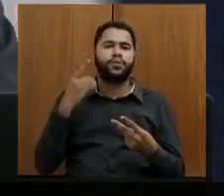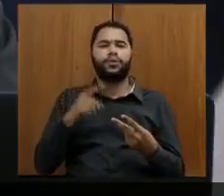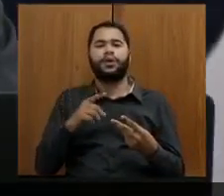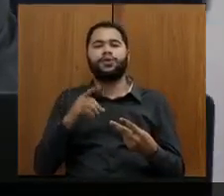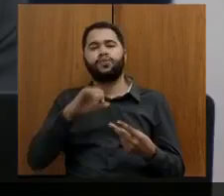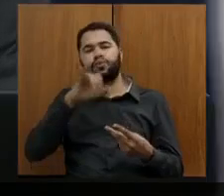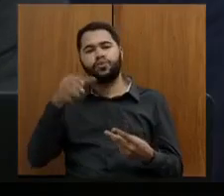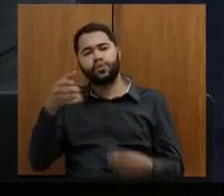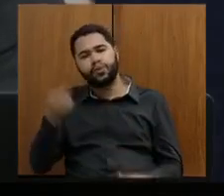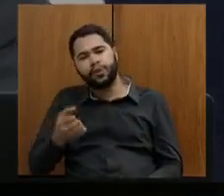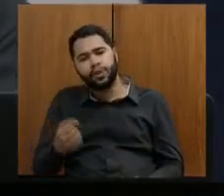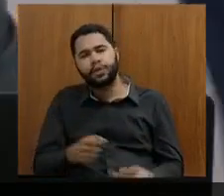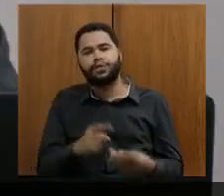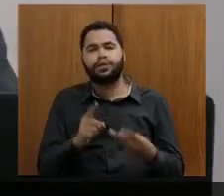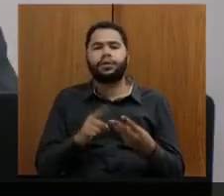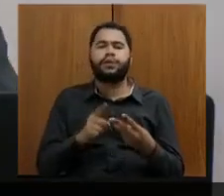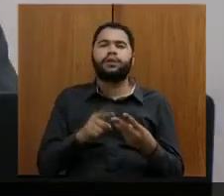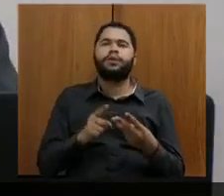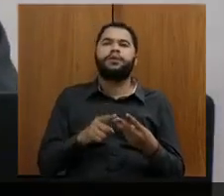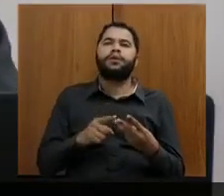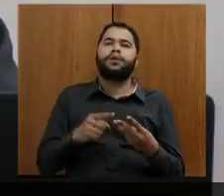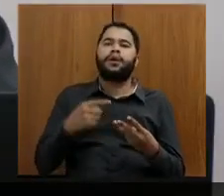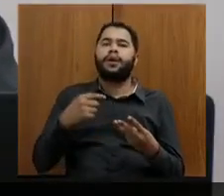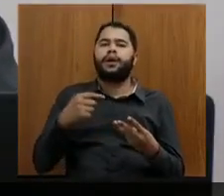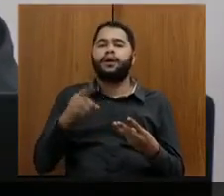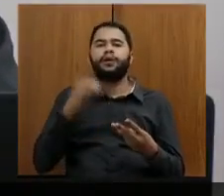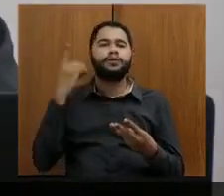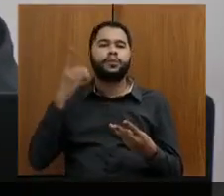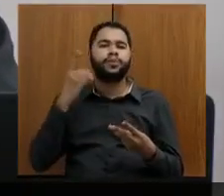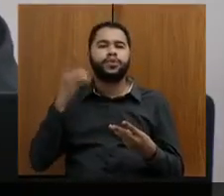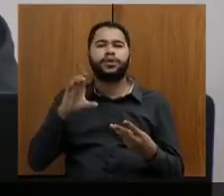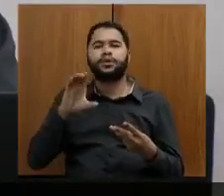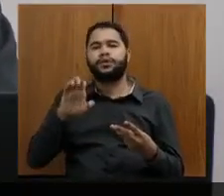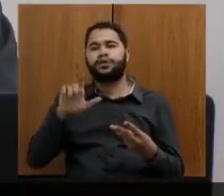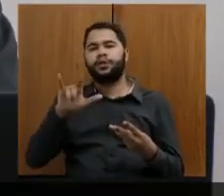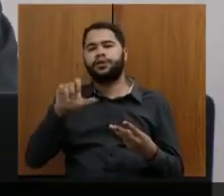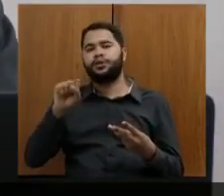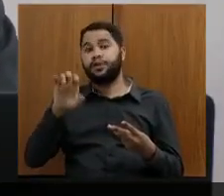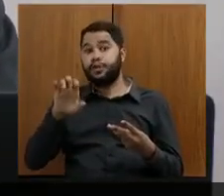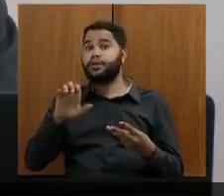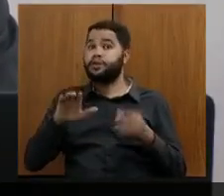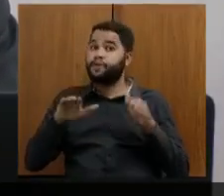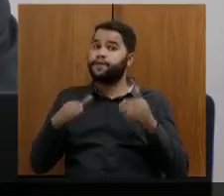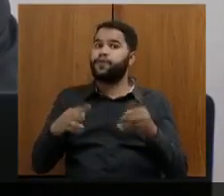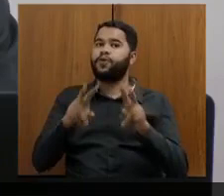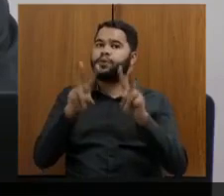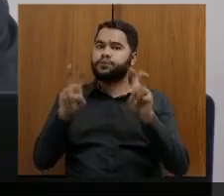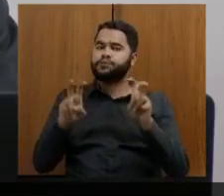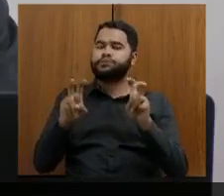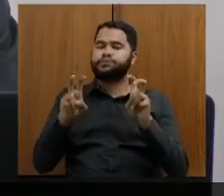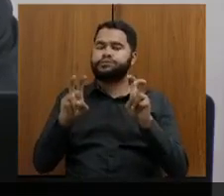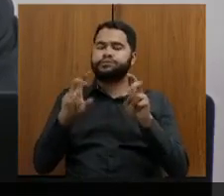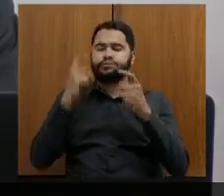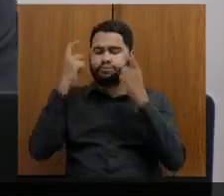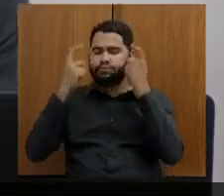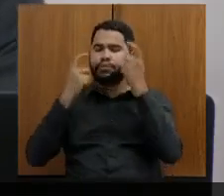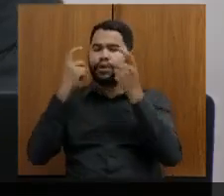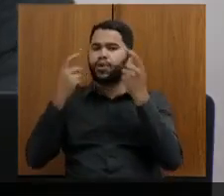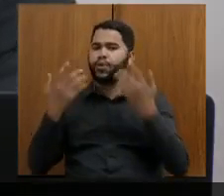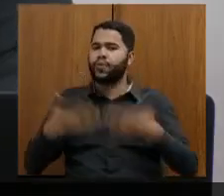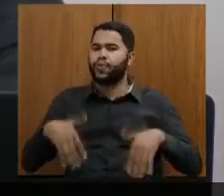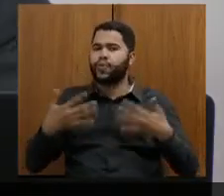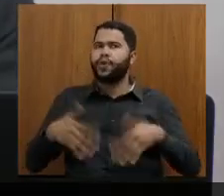João Leite a deputada serys laviola é que são dedicados ao tema temos uma preocupação aqui no